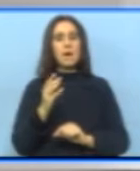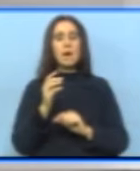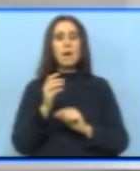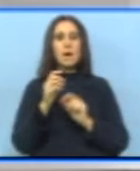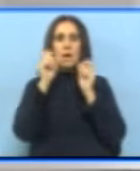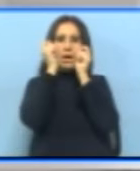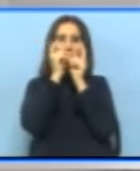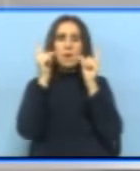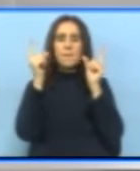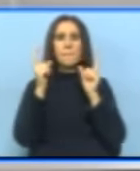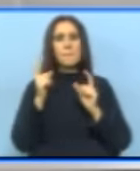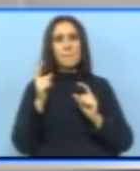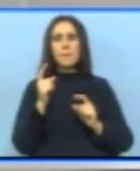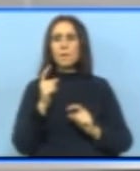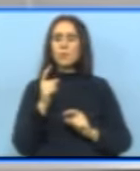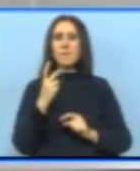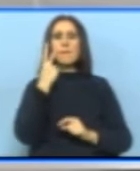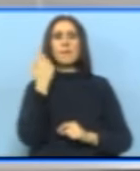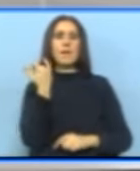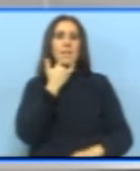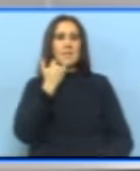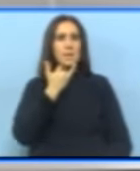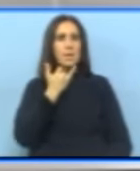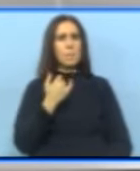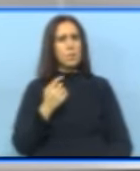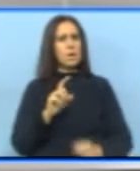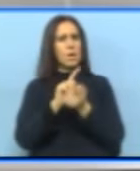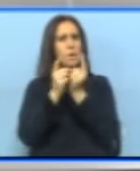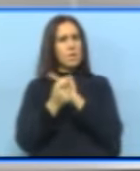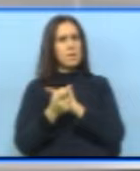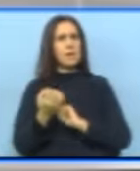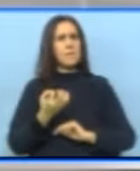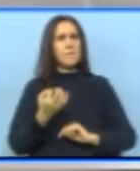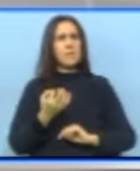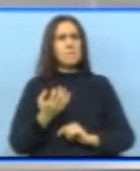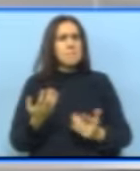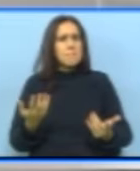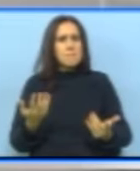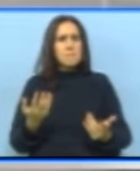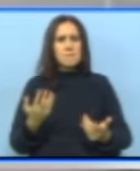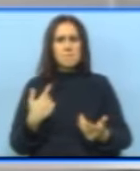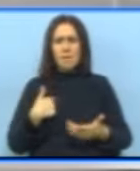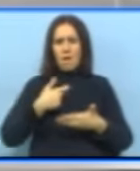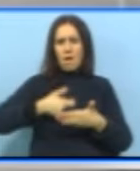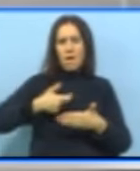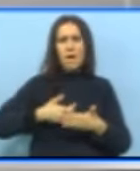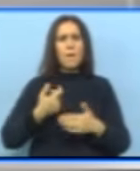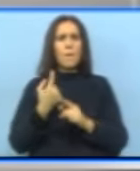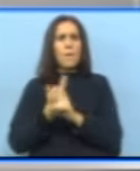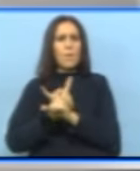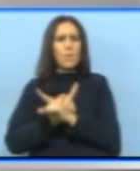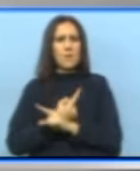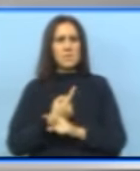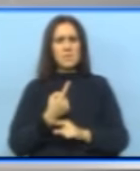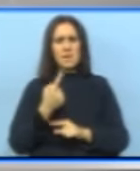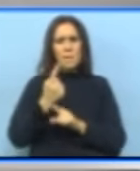desperto a a alegria de viver, porque o contrário, de facto, é ficarmos presos a estas coisas muito